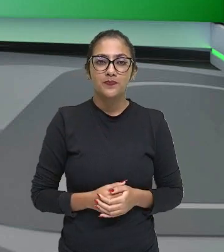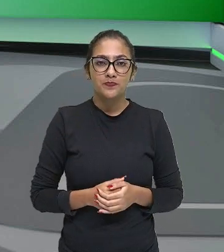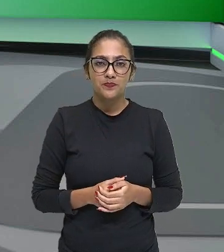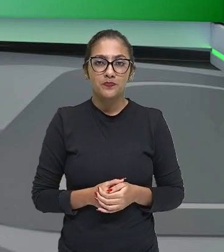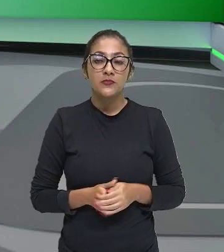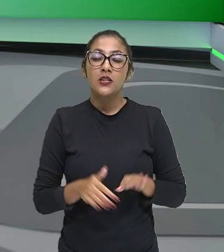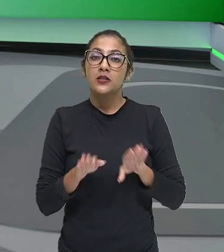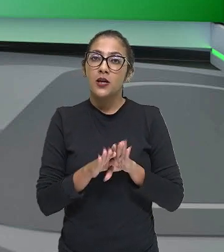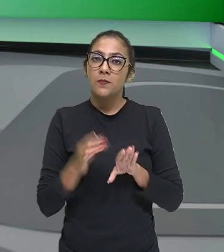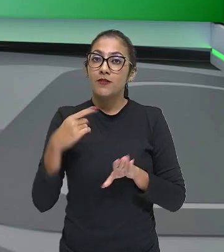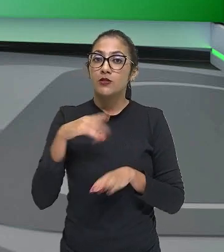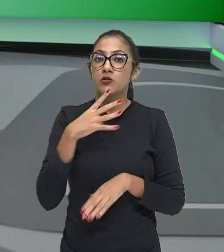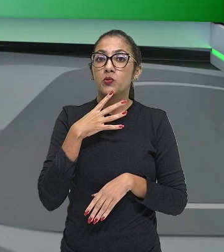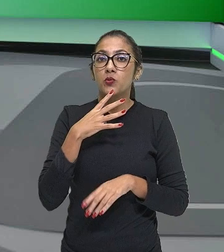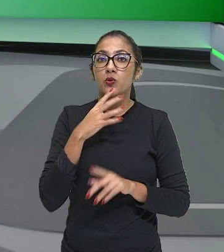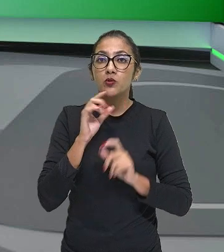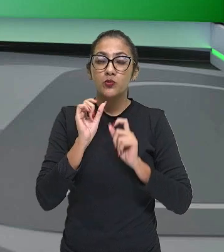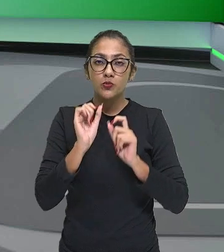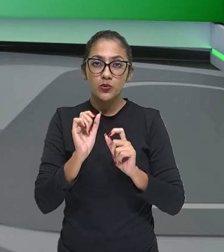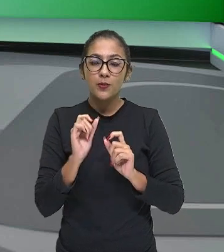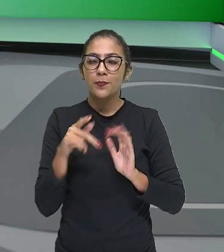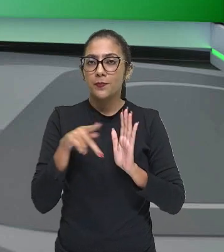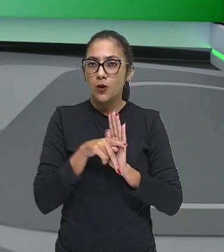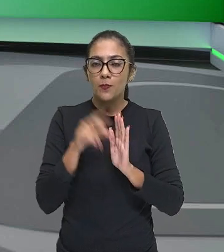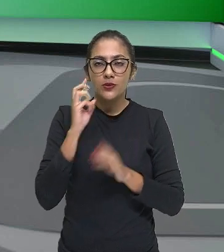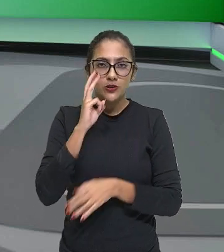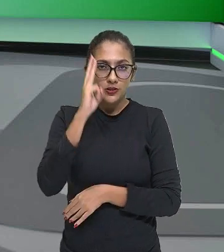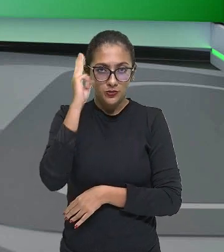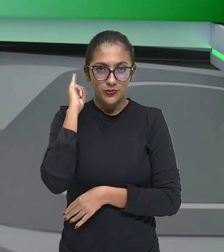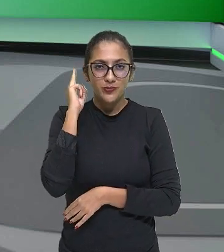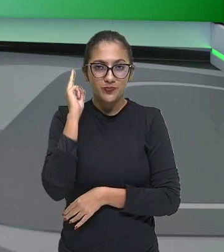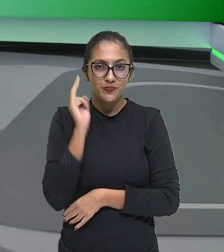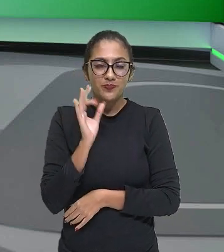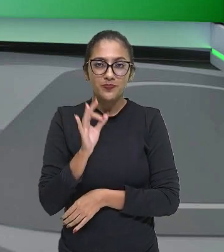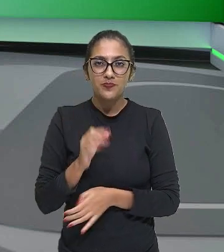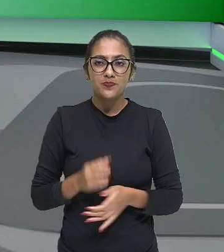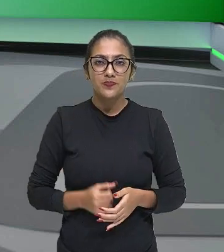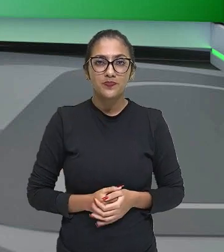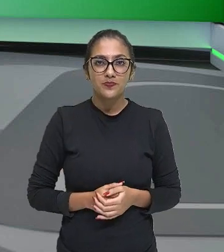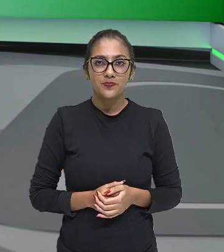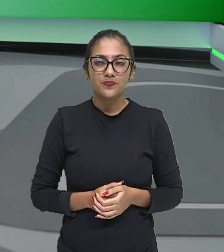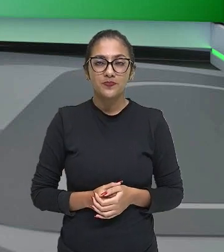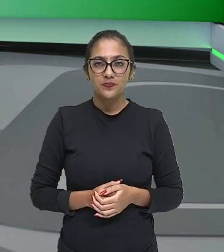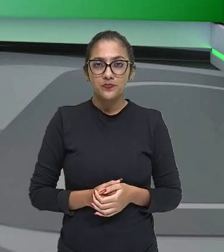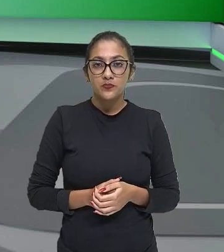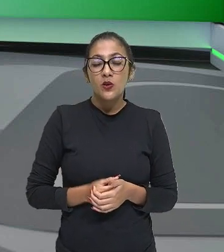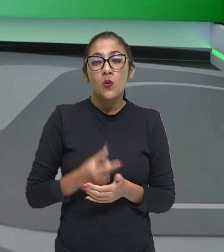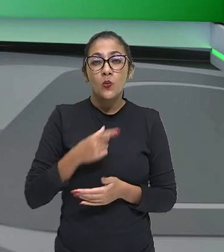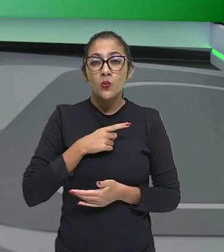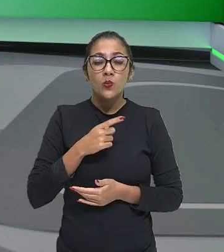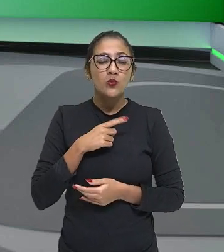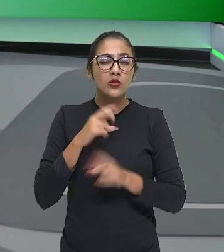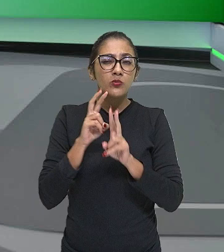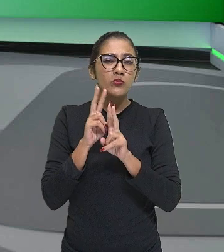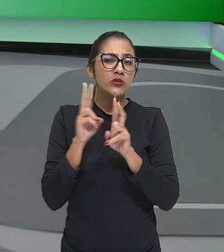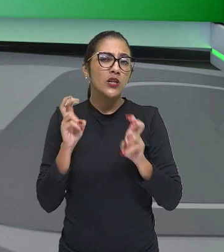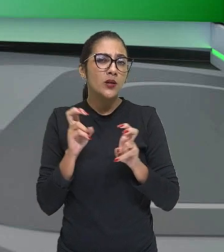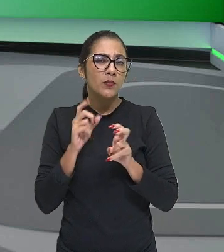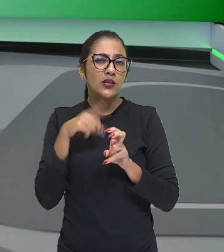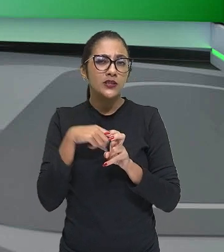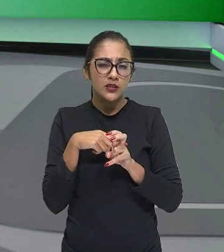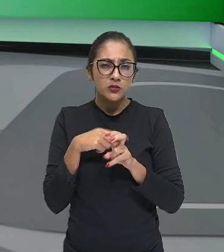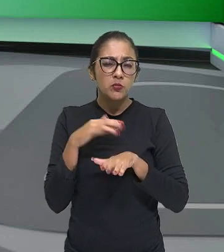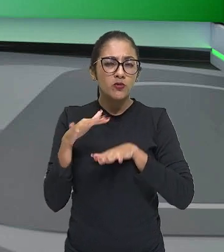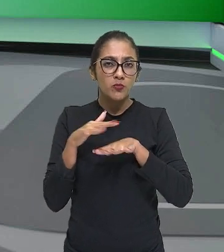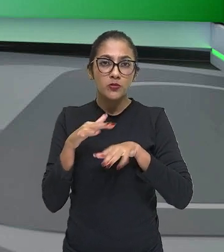também conhecida como a mecânica newtoniana. Muito bem, quando eu falo dessa mecânica, eu preciso